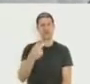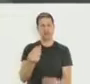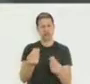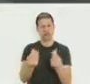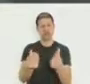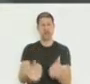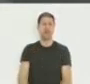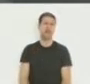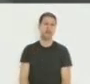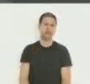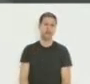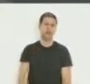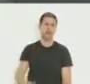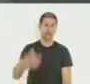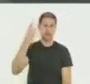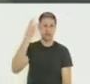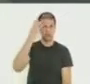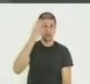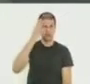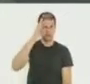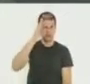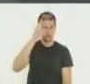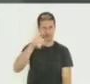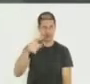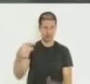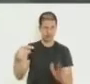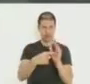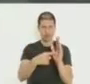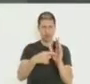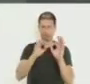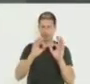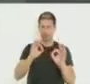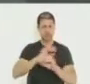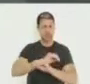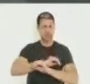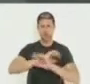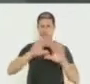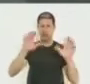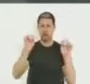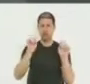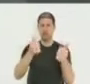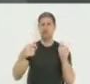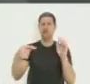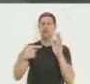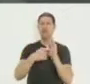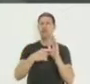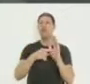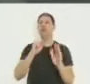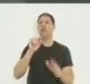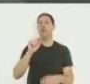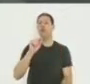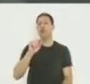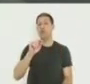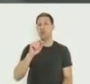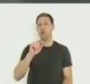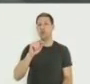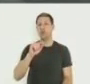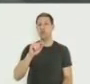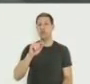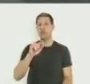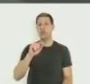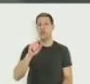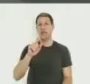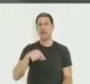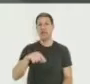assim o principal objetivo foi muito claro com as palavras principal objetivo né não é nem se a isenção da taxa né